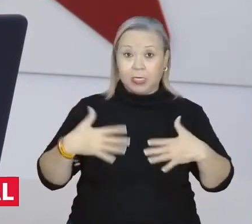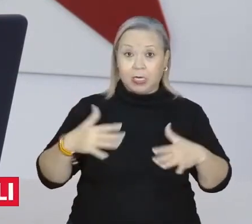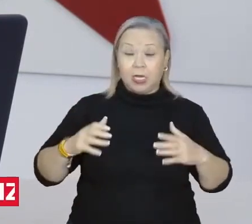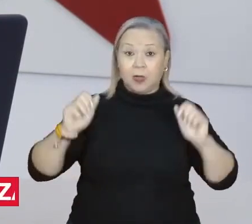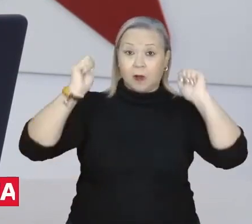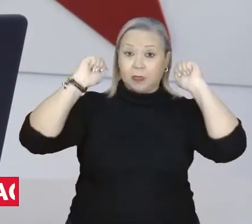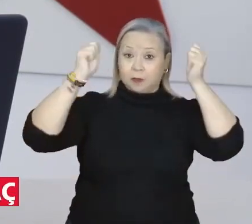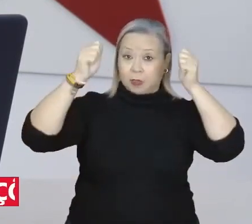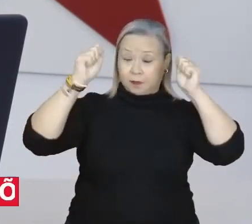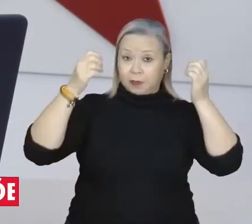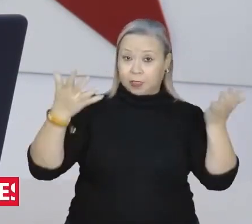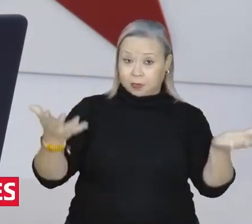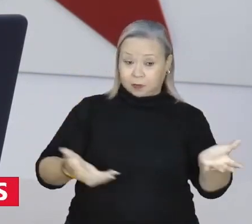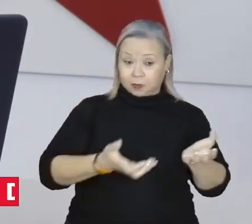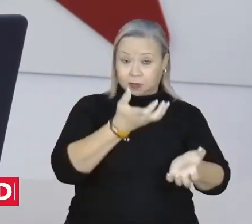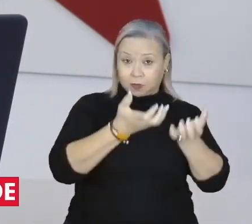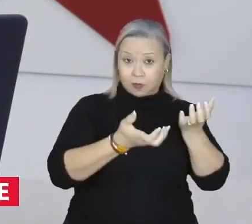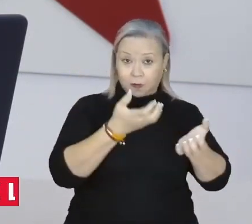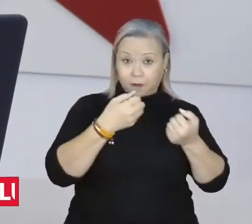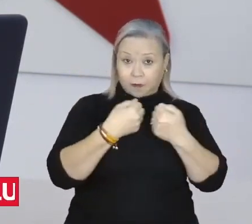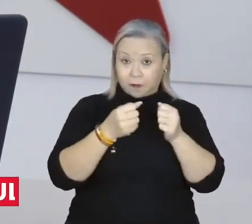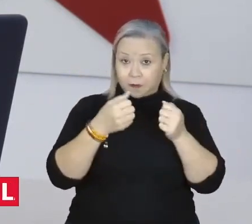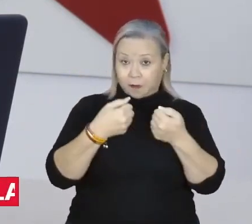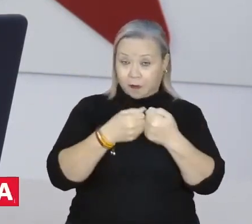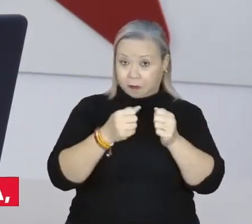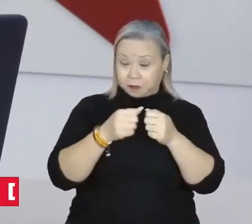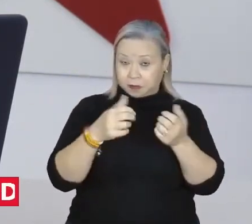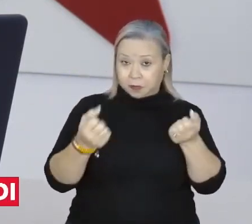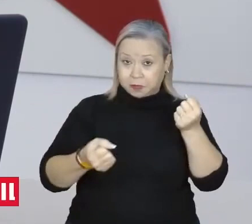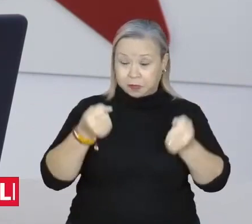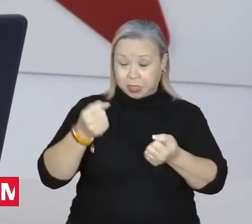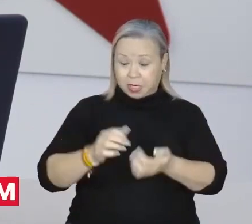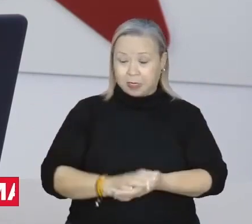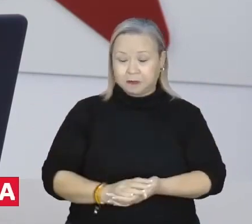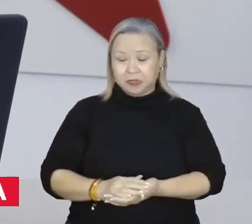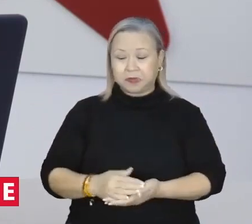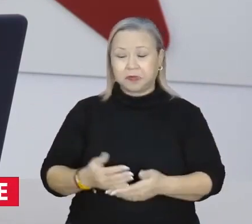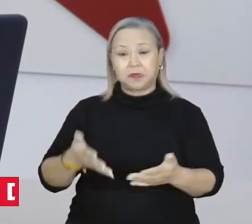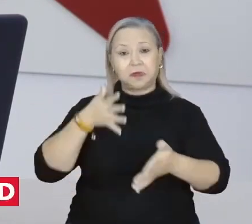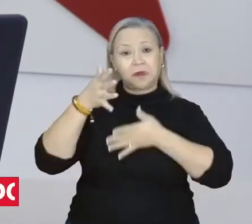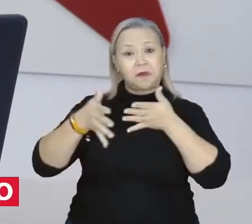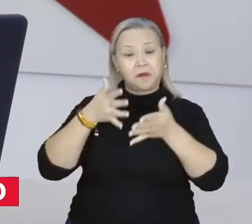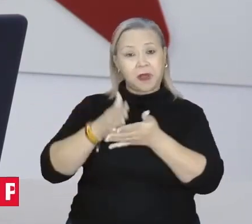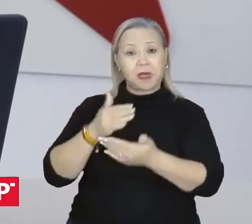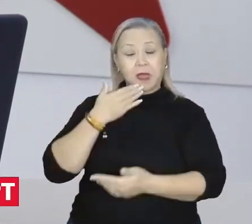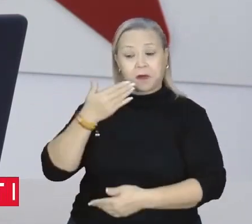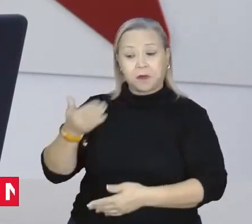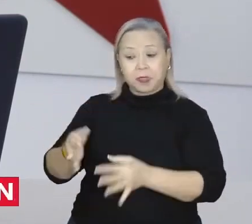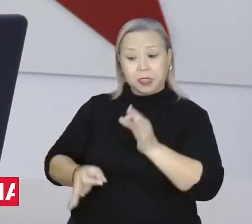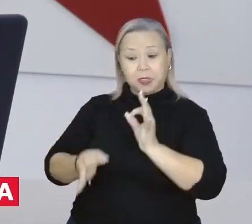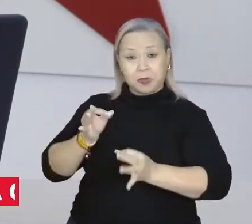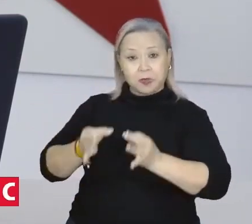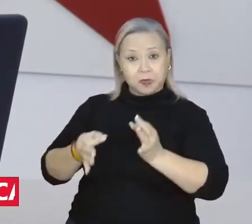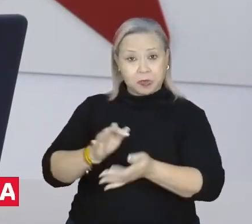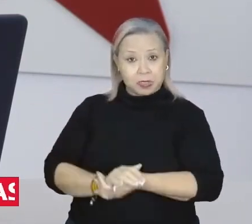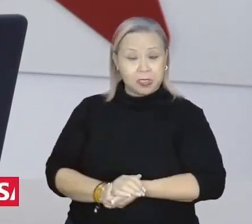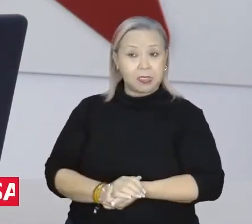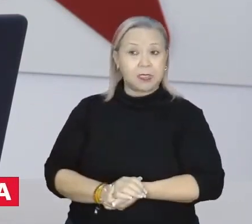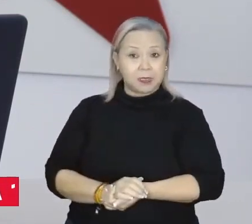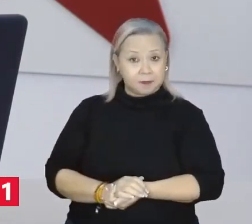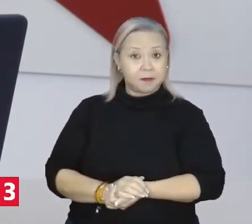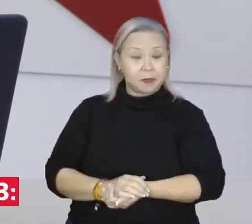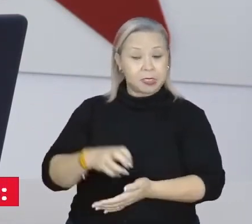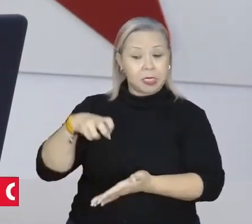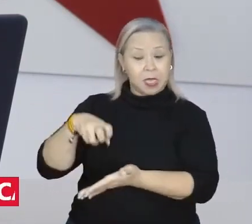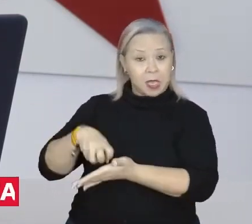manifestações. Todo mundo se manifestando e pedindo justiça, né, pedindo reparação aqui, pedindo a